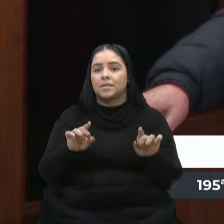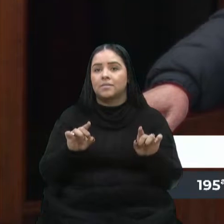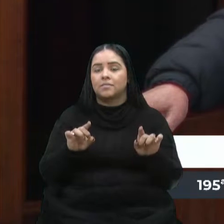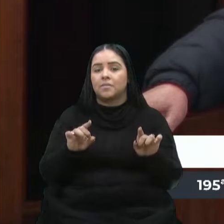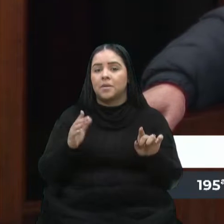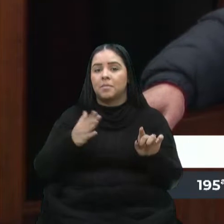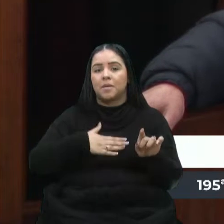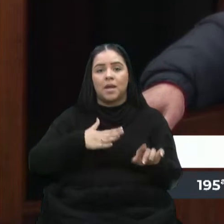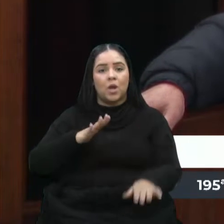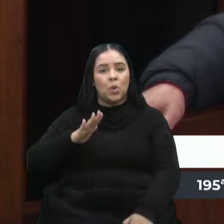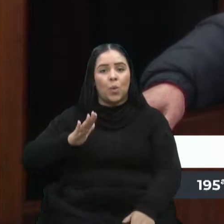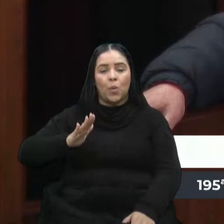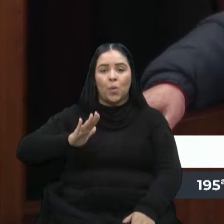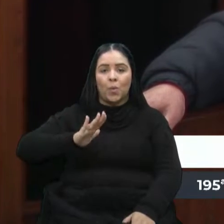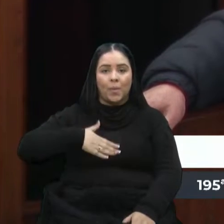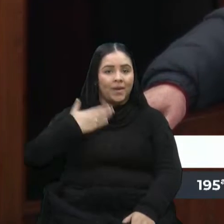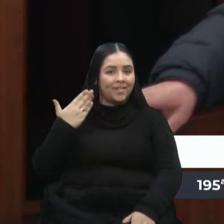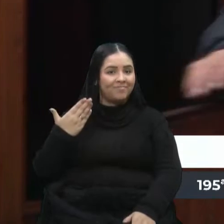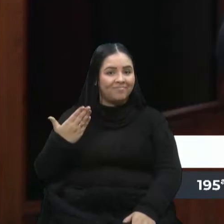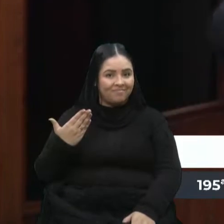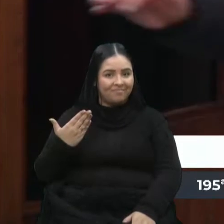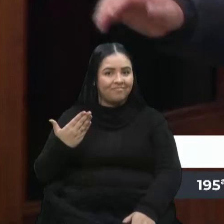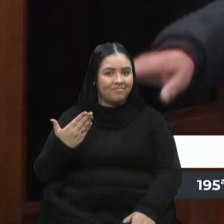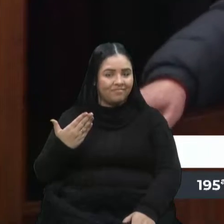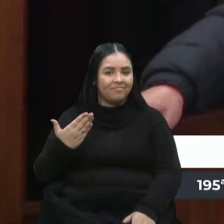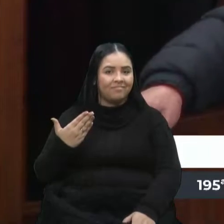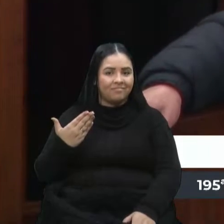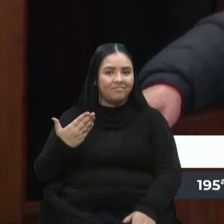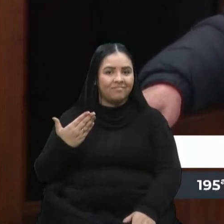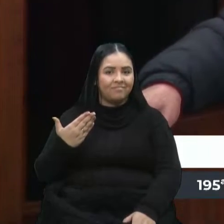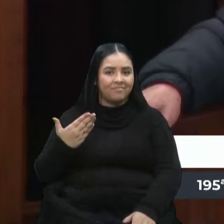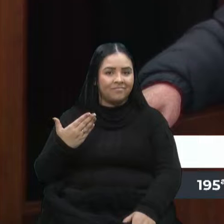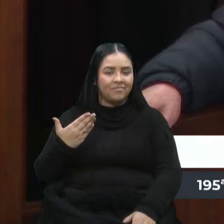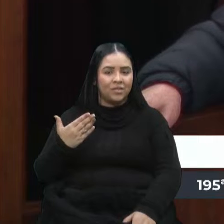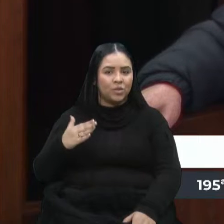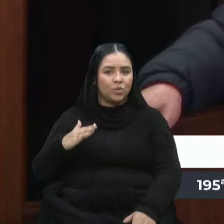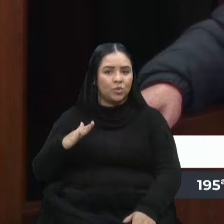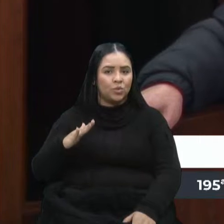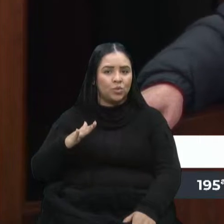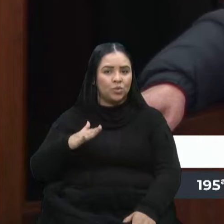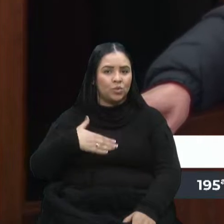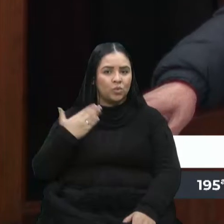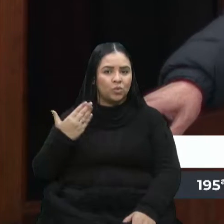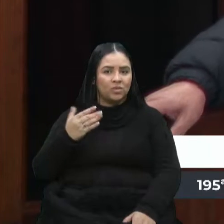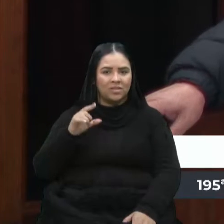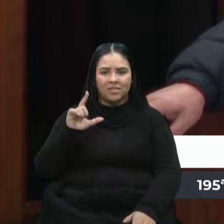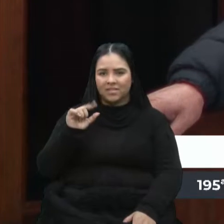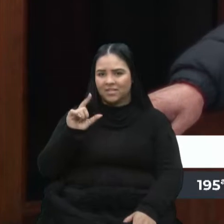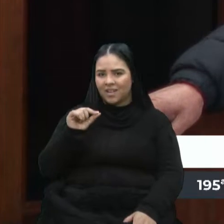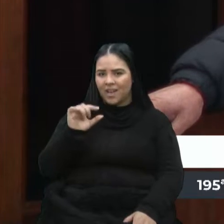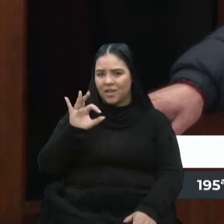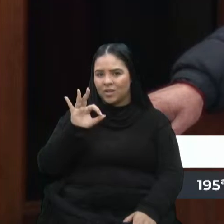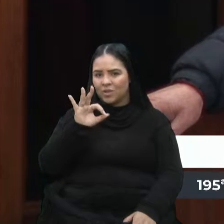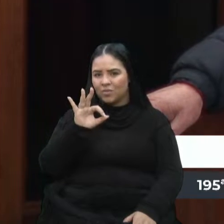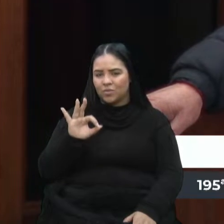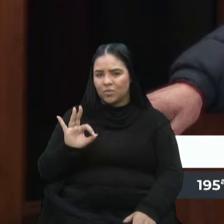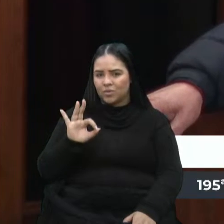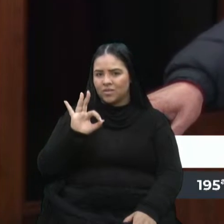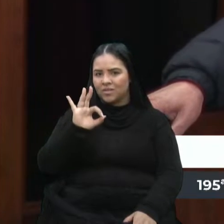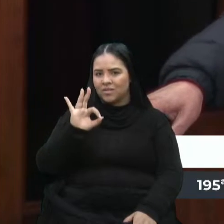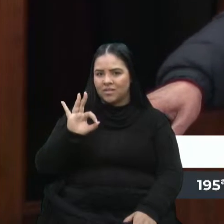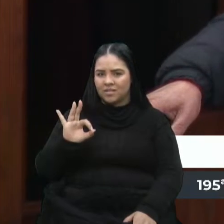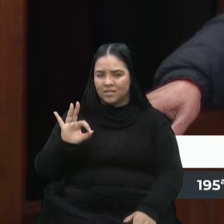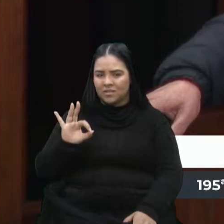minha surpresa, foi de supetão aí, 10%. Quem